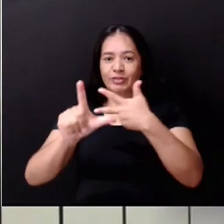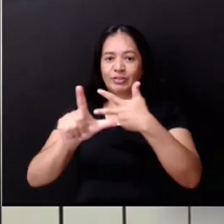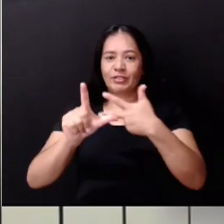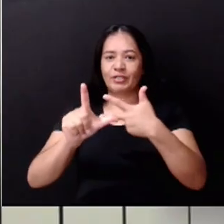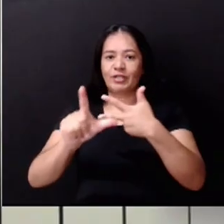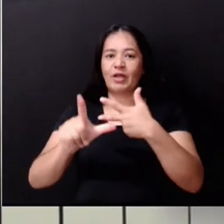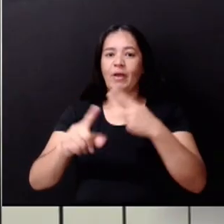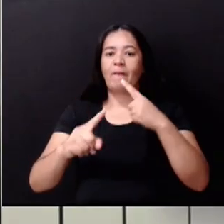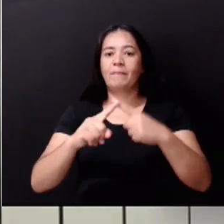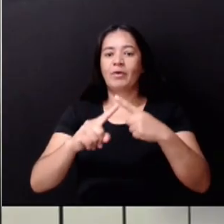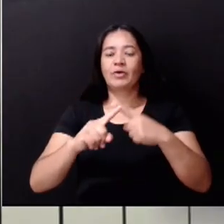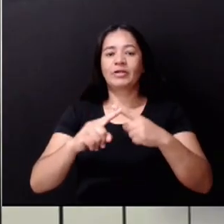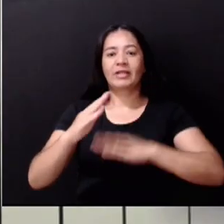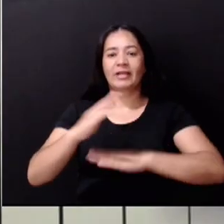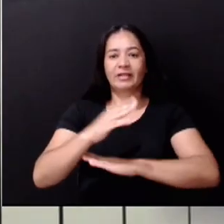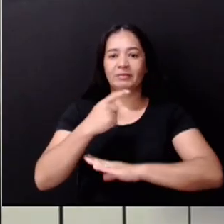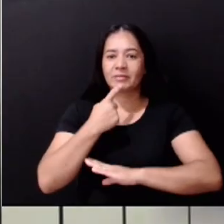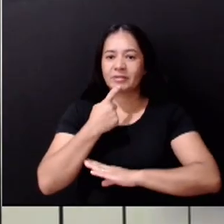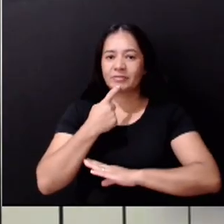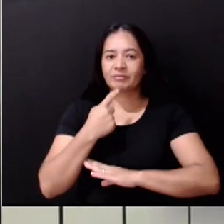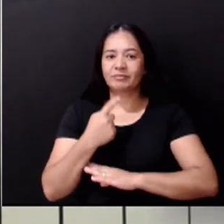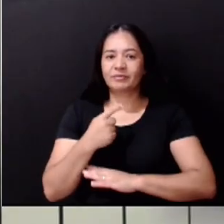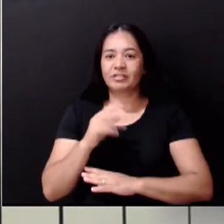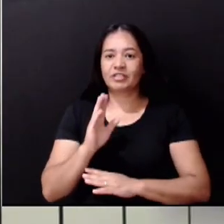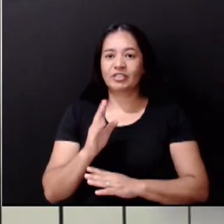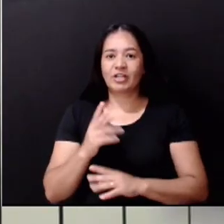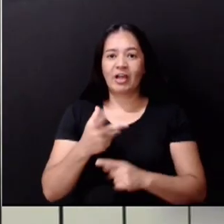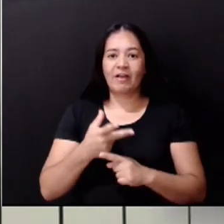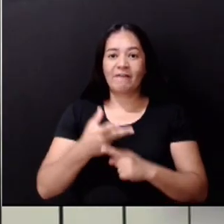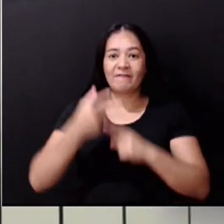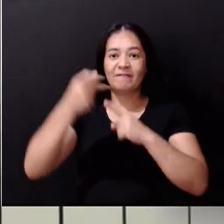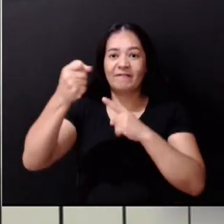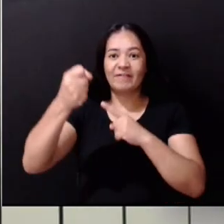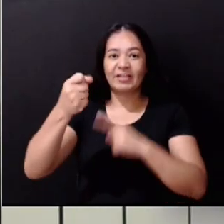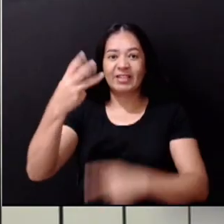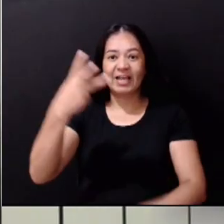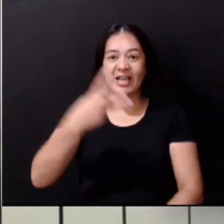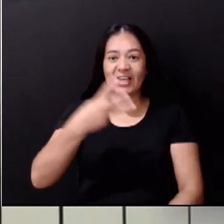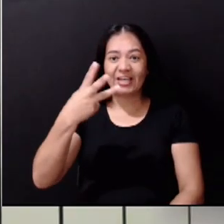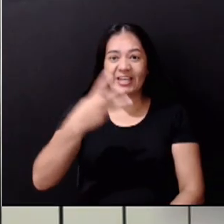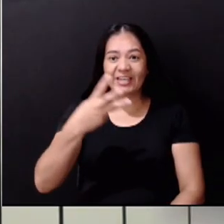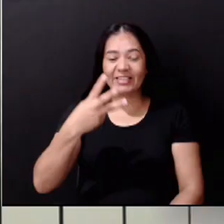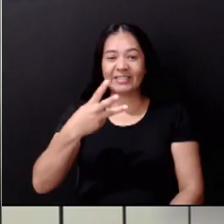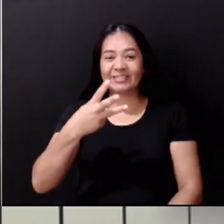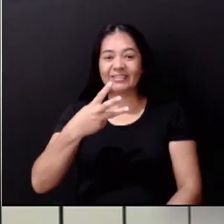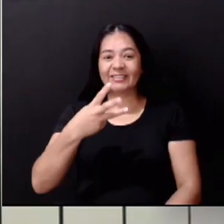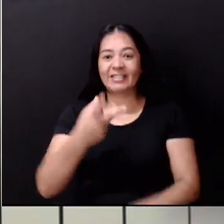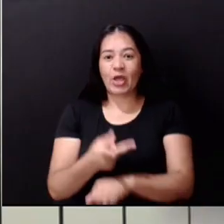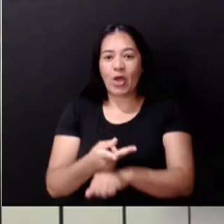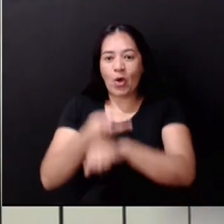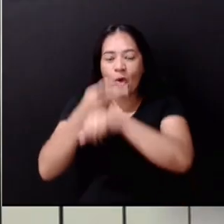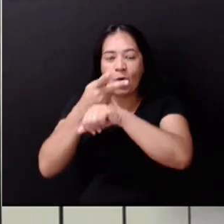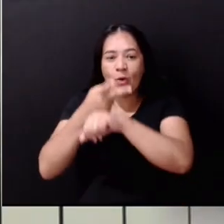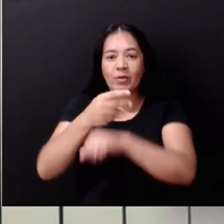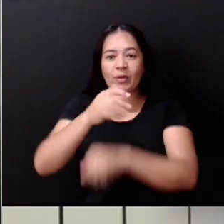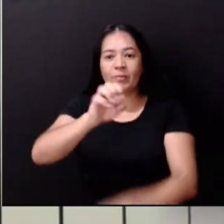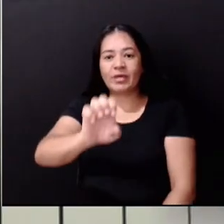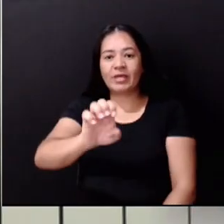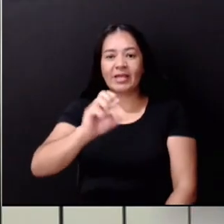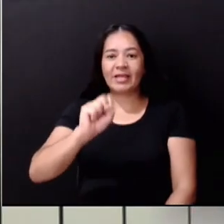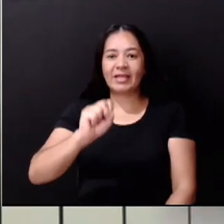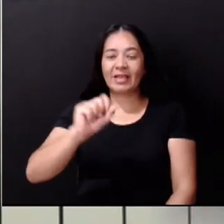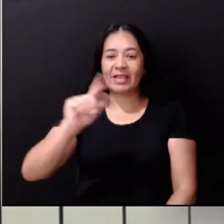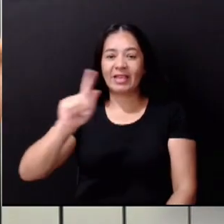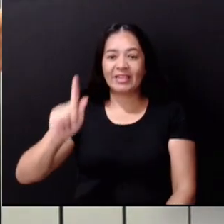de Campinas foi a grande vencedora da 3ª edição do Prêmio ESG Grupo Tribuna na categoria